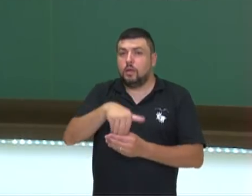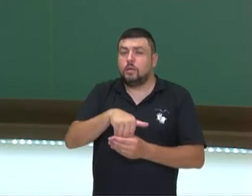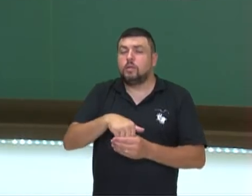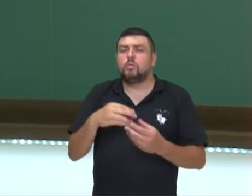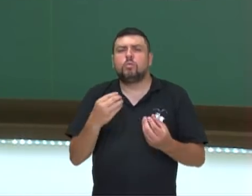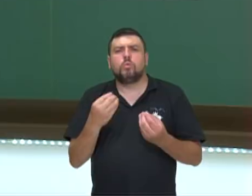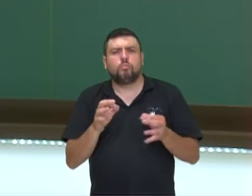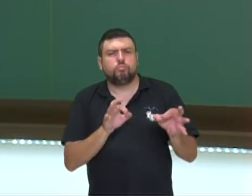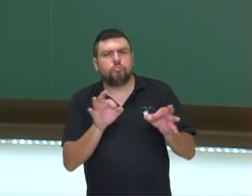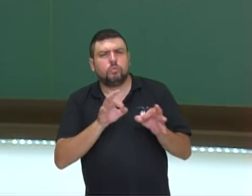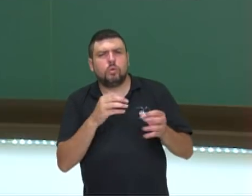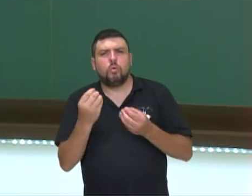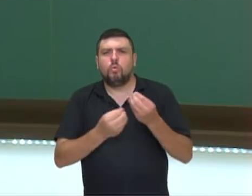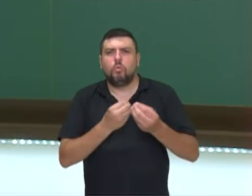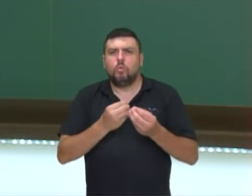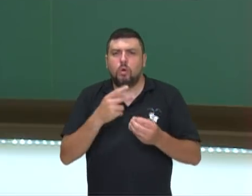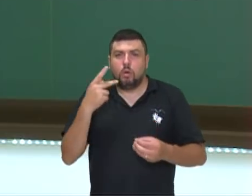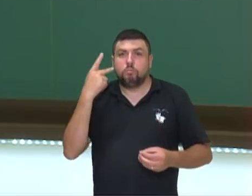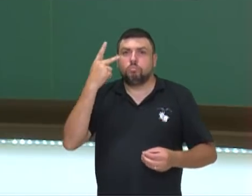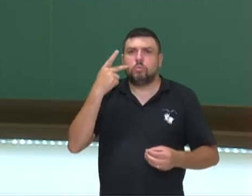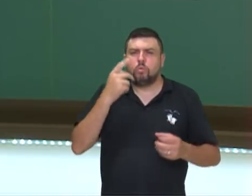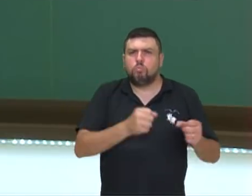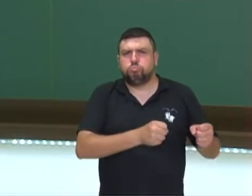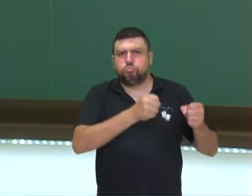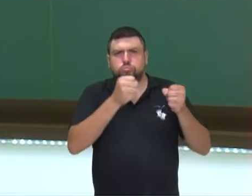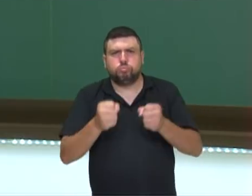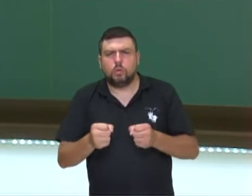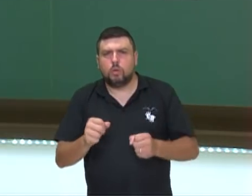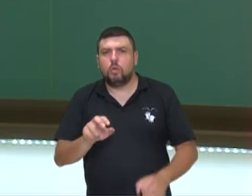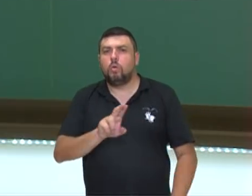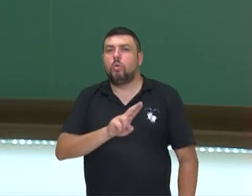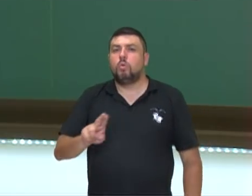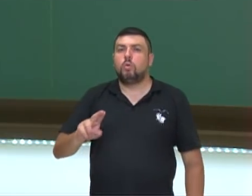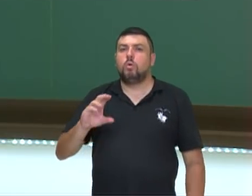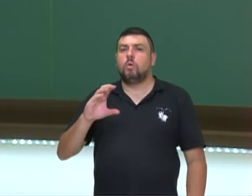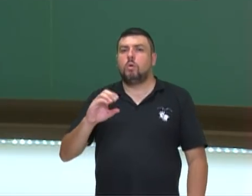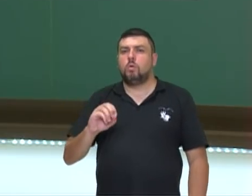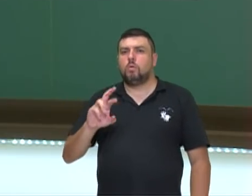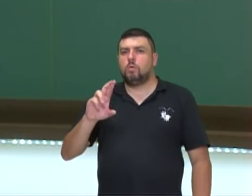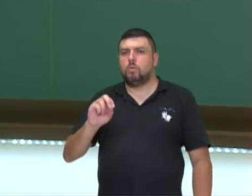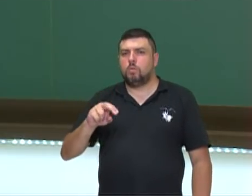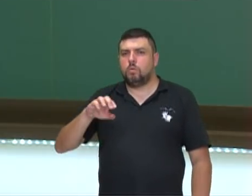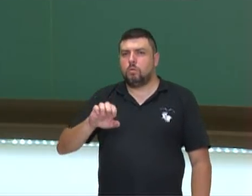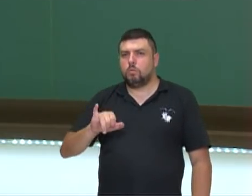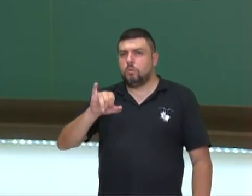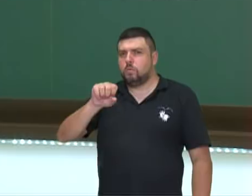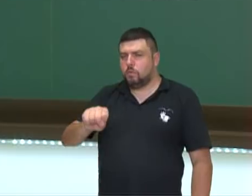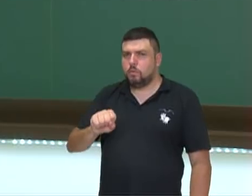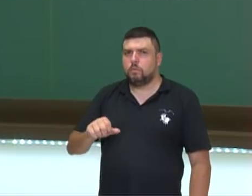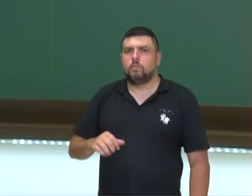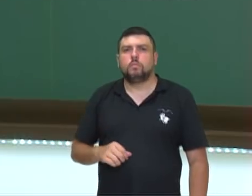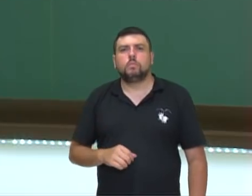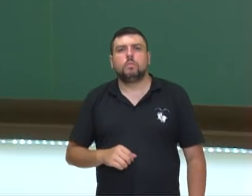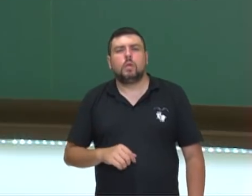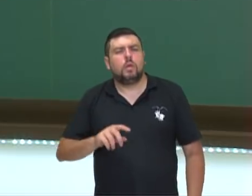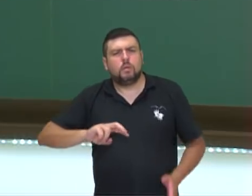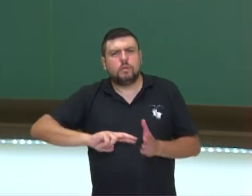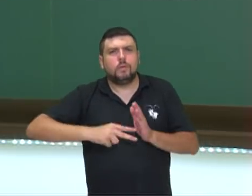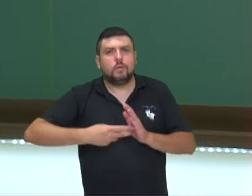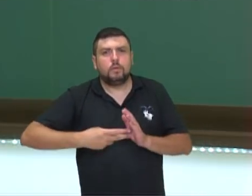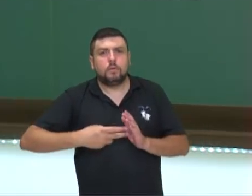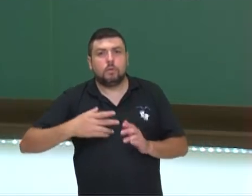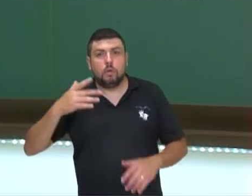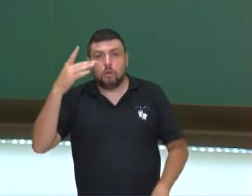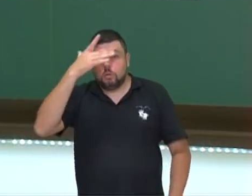políticos poderosos, chamados de coronéis em suas regiões. Então, um coronel, alguém que tem o poder